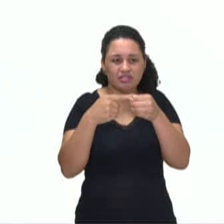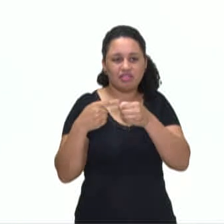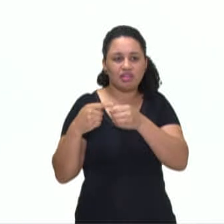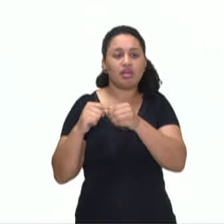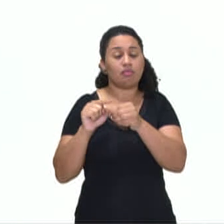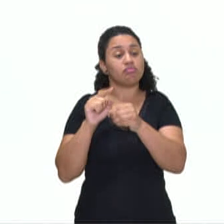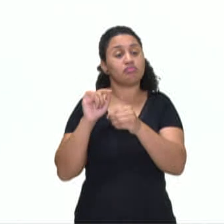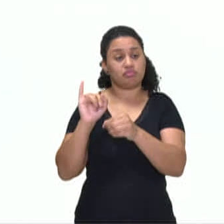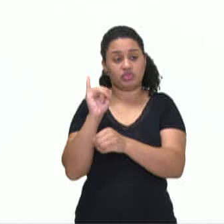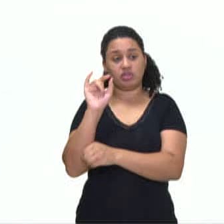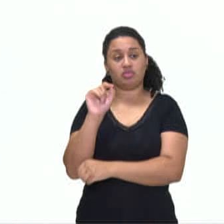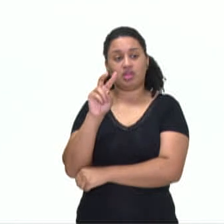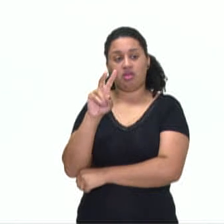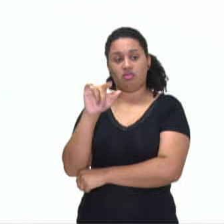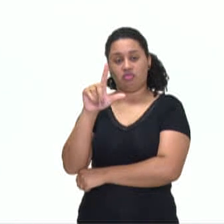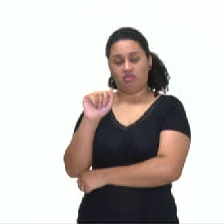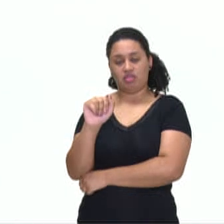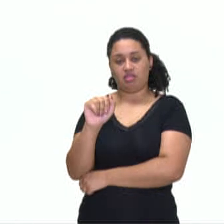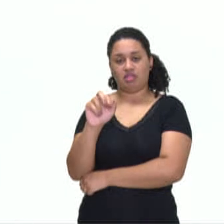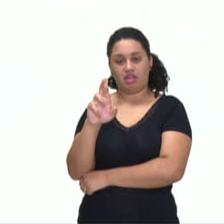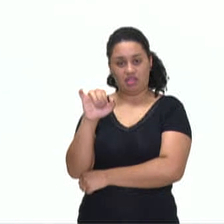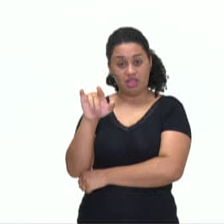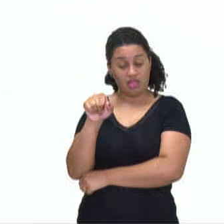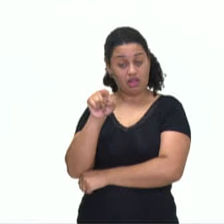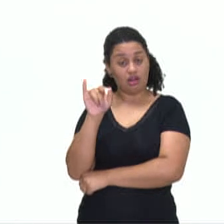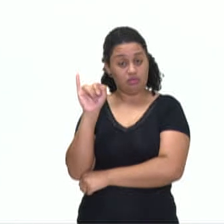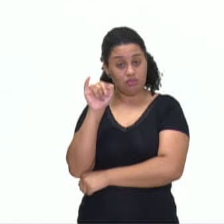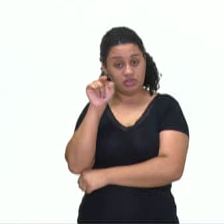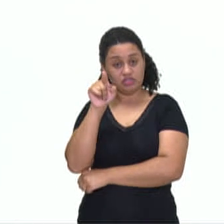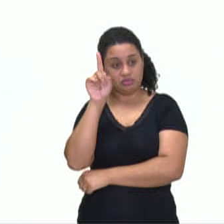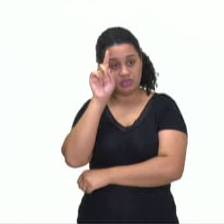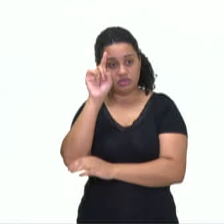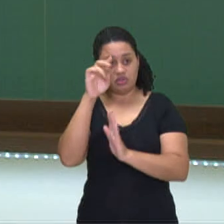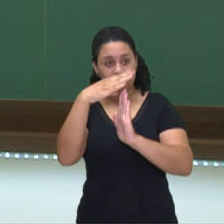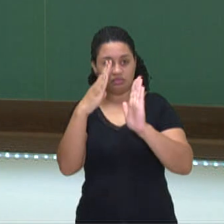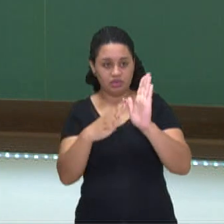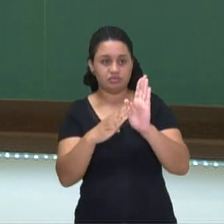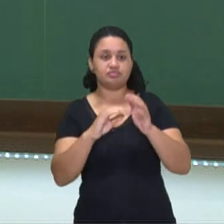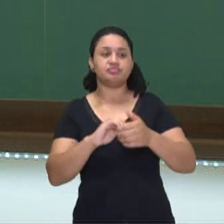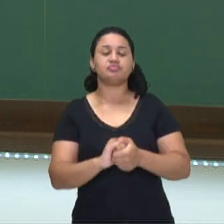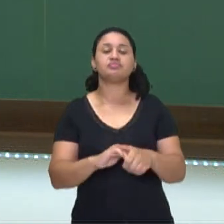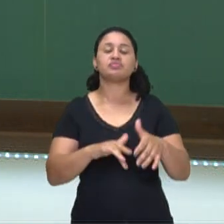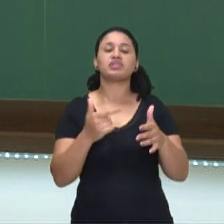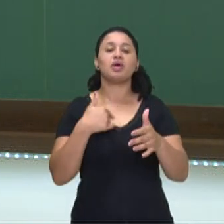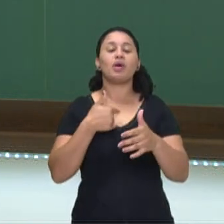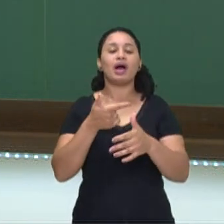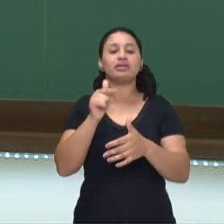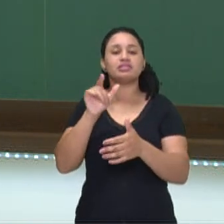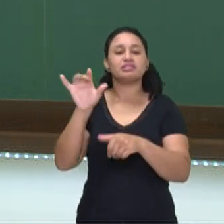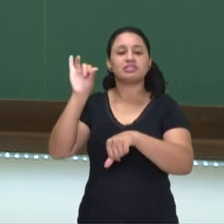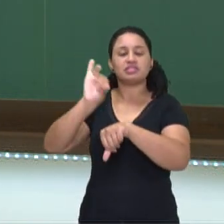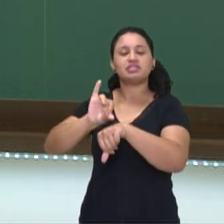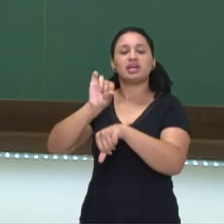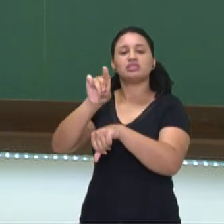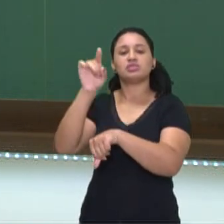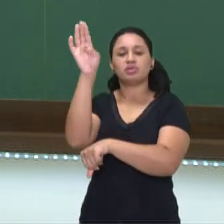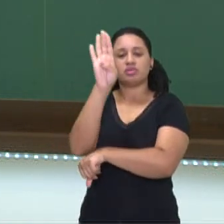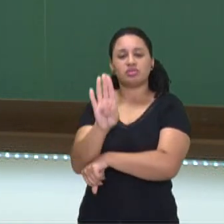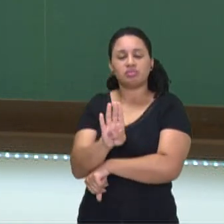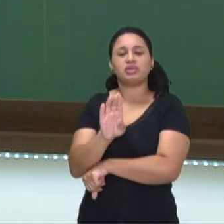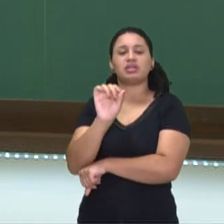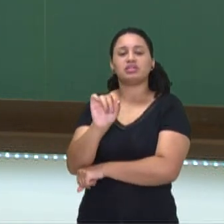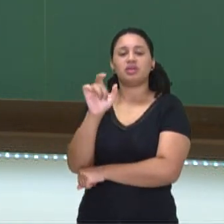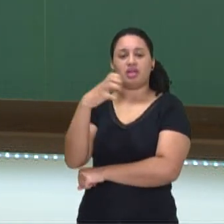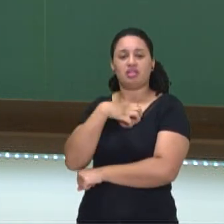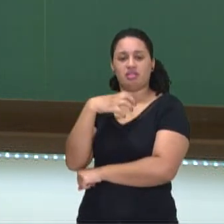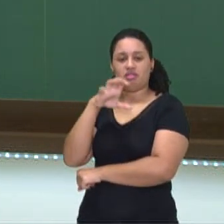da prosperidade. Capital sai de Salvador, vai para o Rio de Janeiro, 1763, não se esqueça dessa